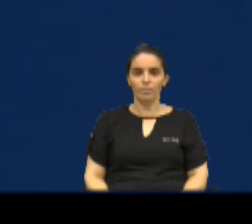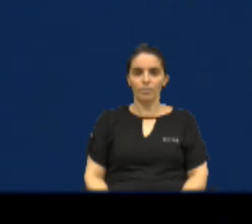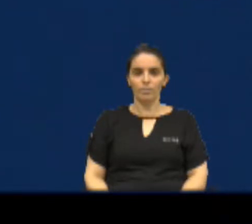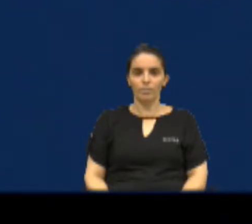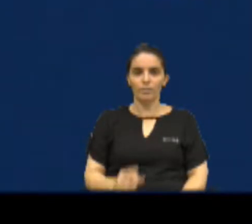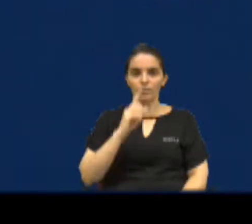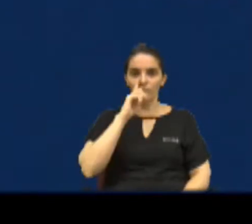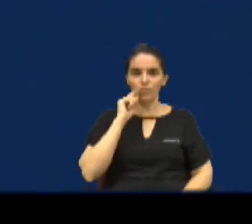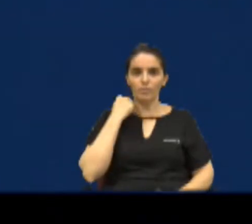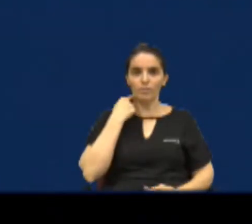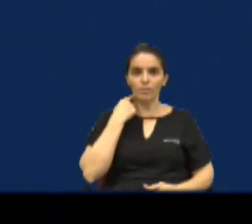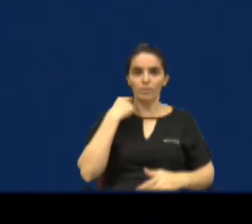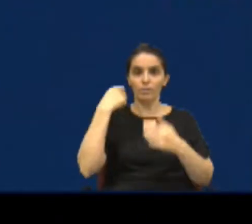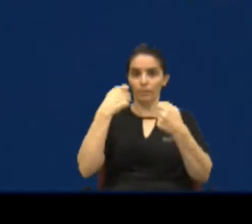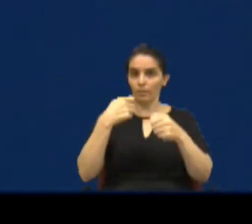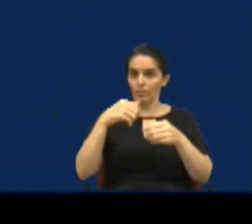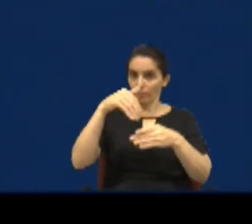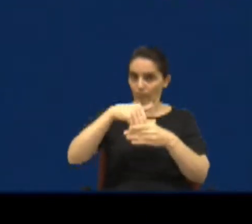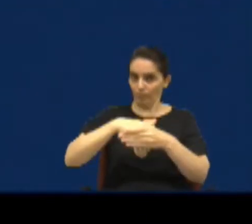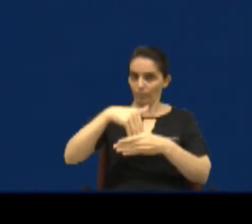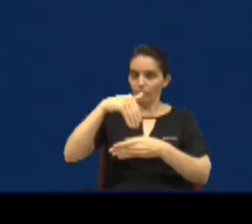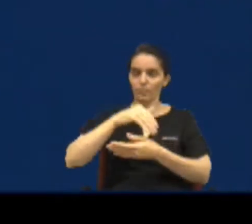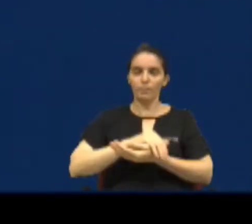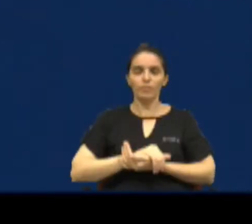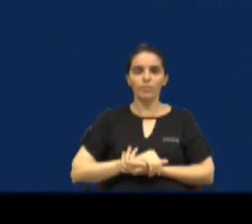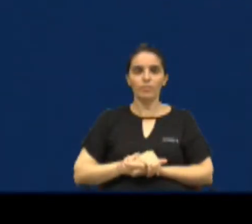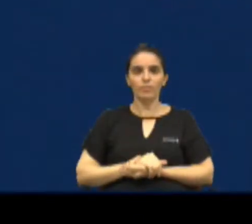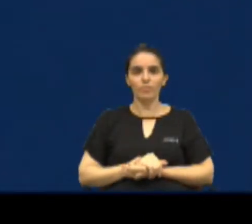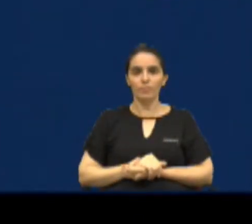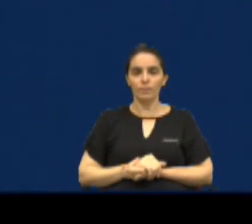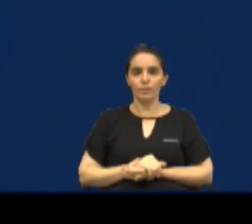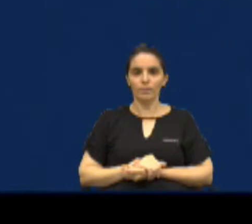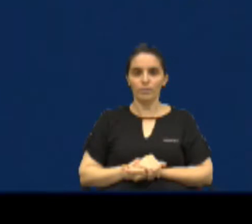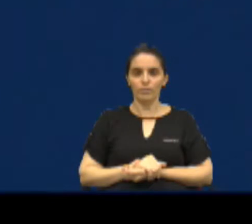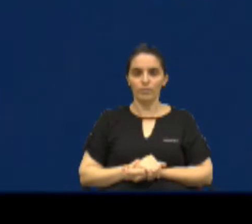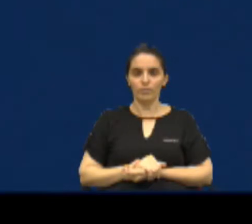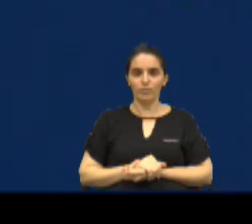Newton Santos, resiste seu voto.